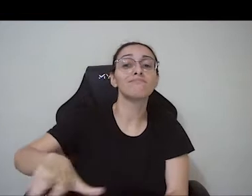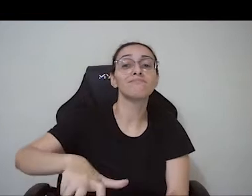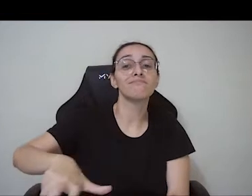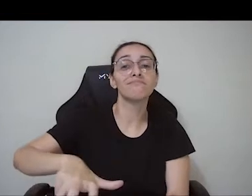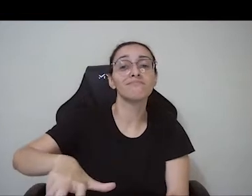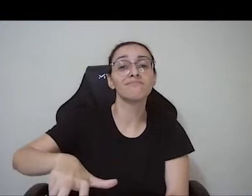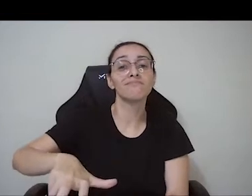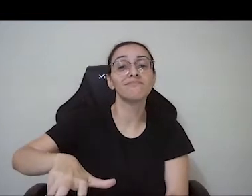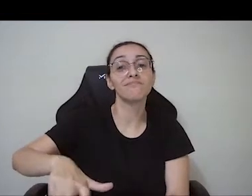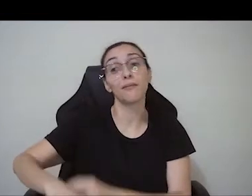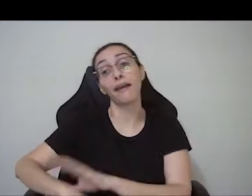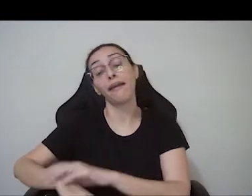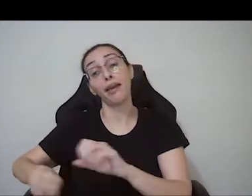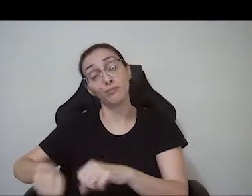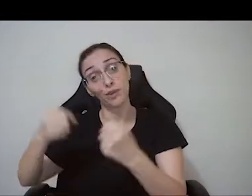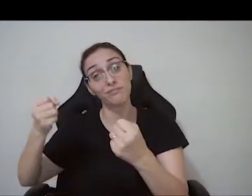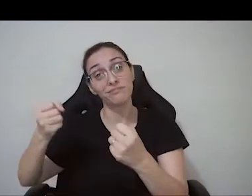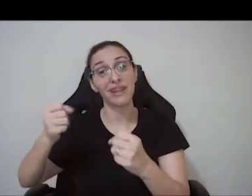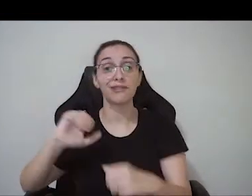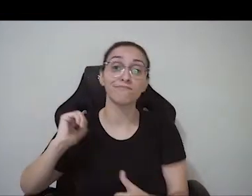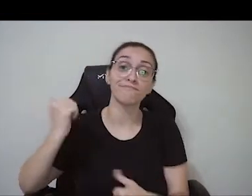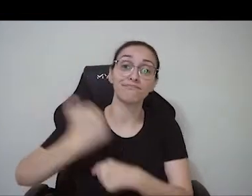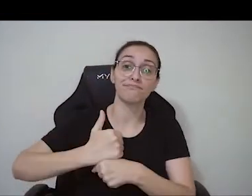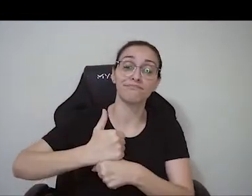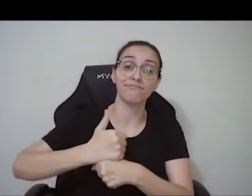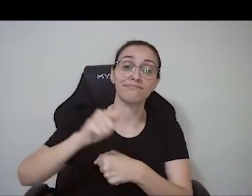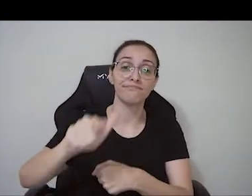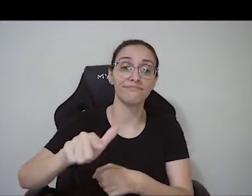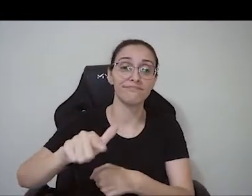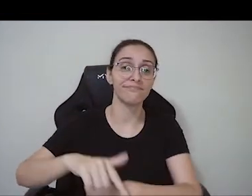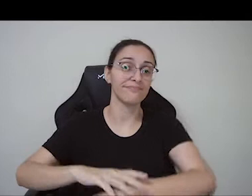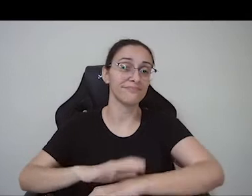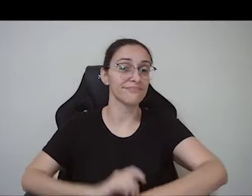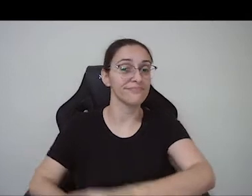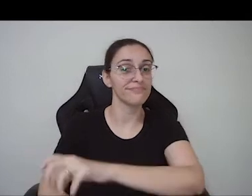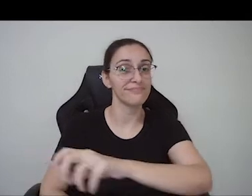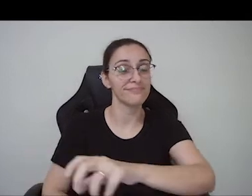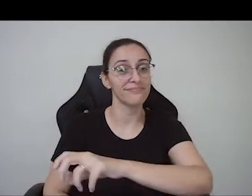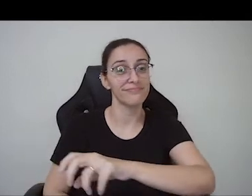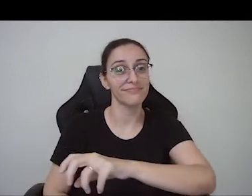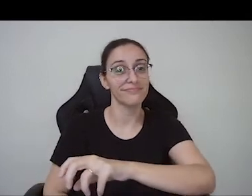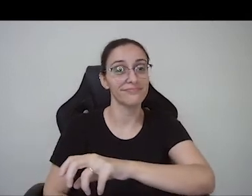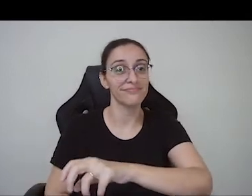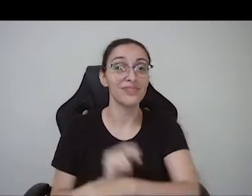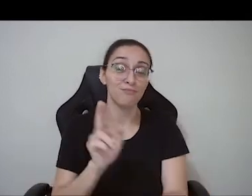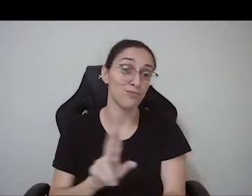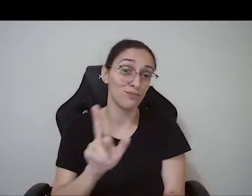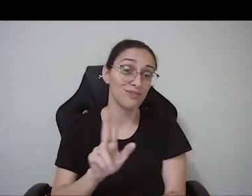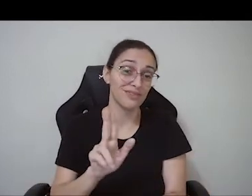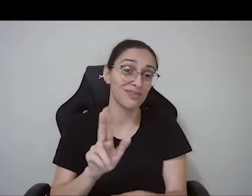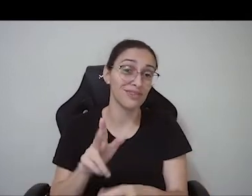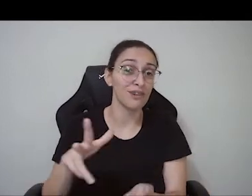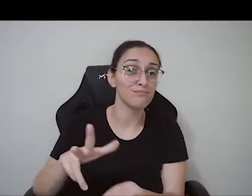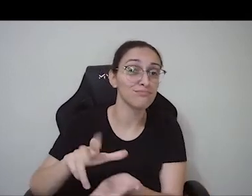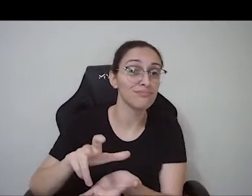com ele quebrado, ela está substituindo pelo braço esquerdo para conseguir utilizar o mouse. E,